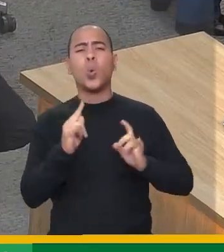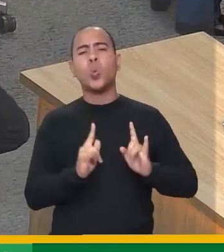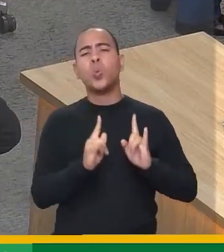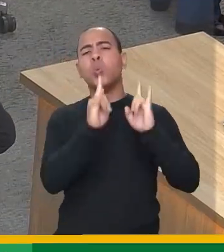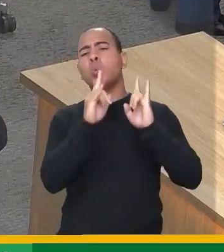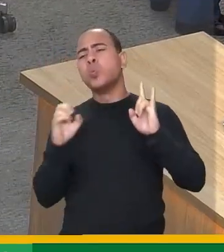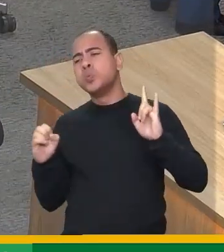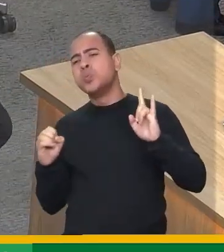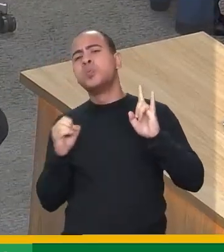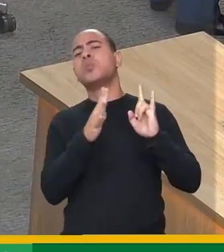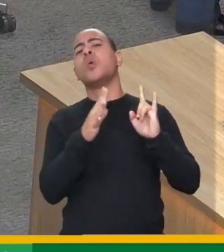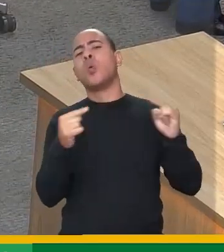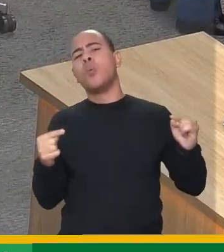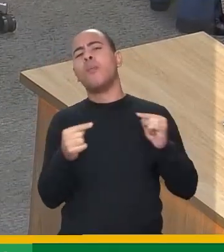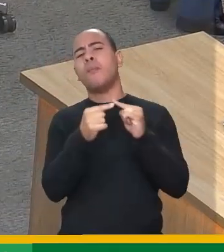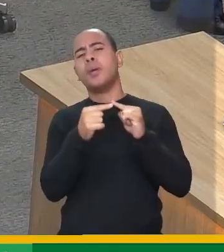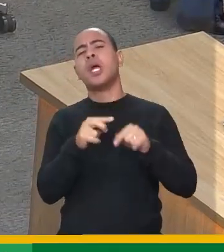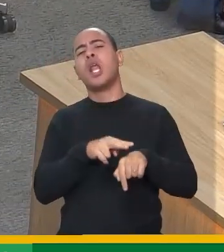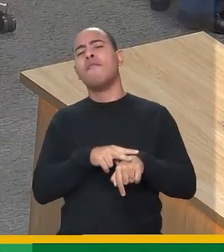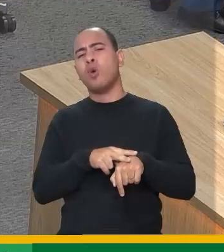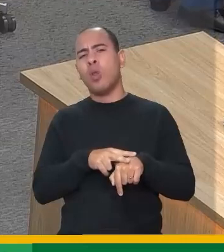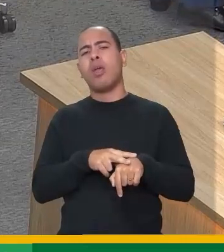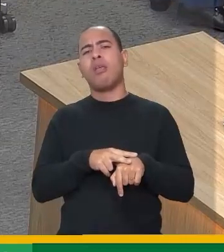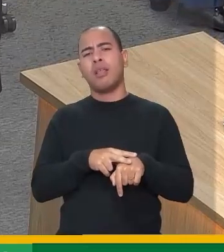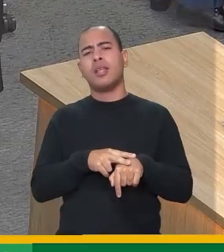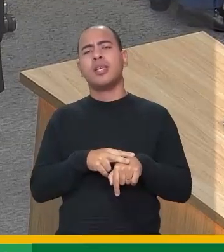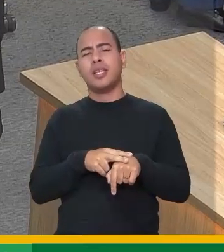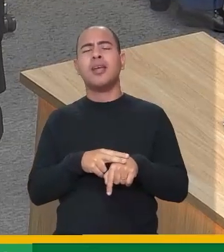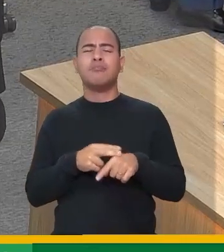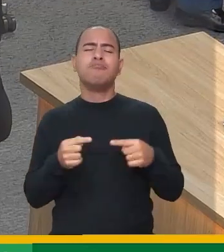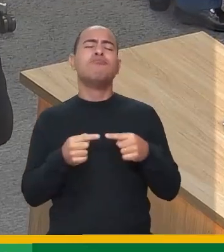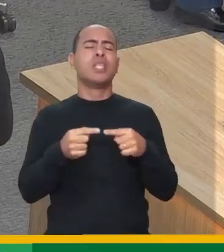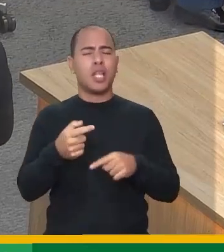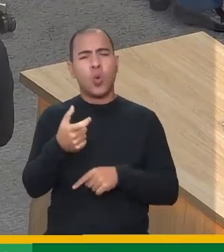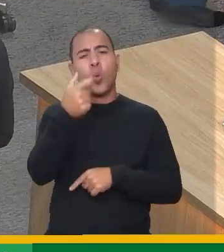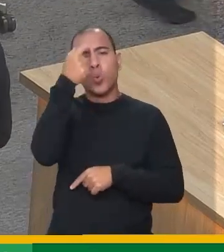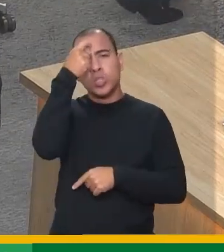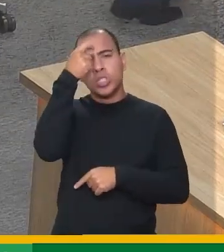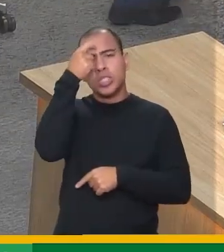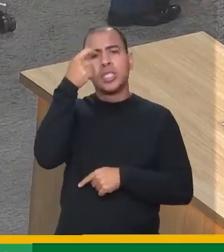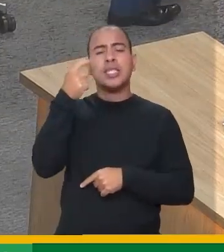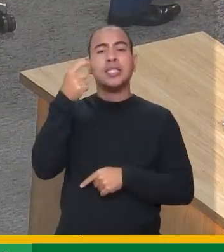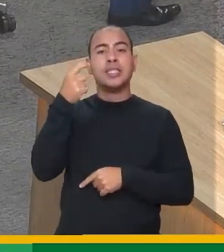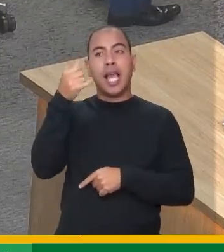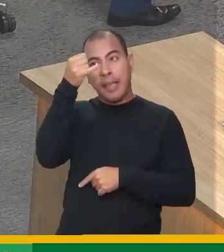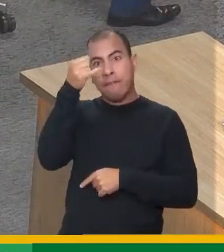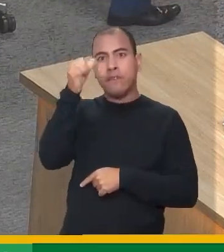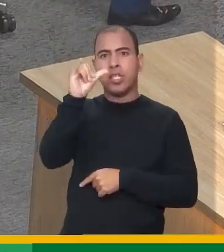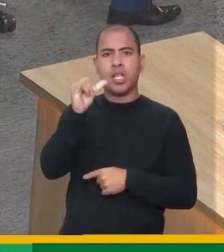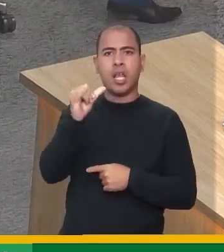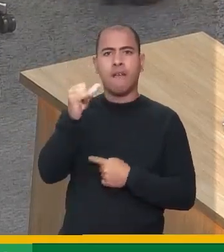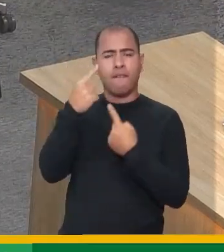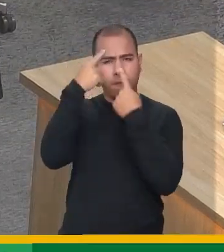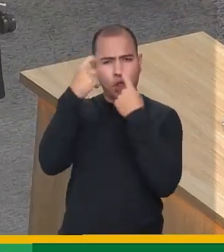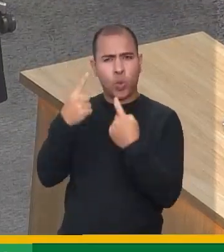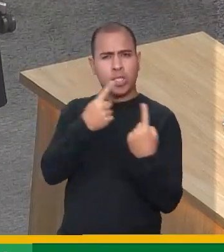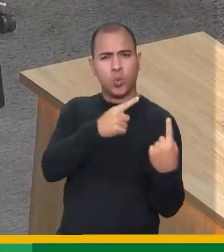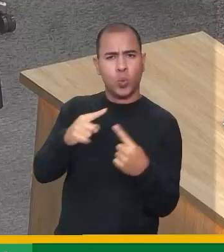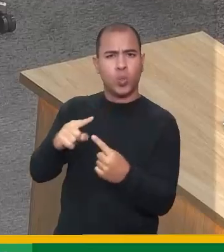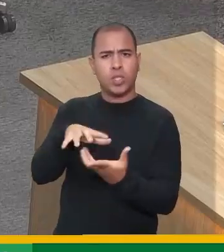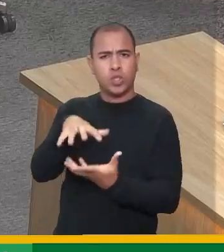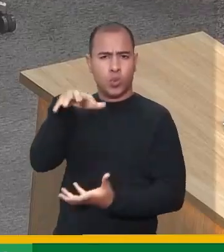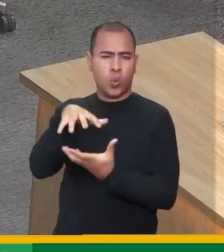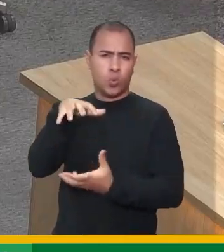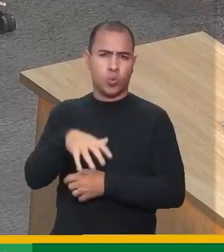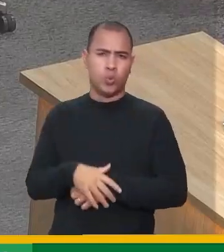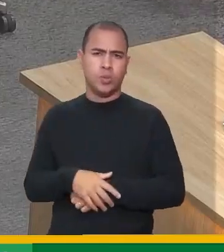a o mês julho e Violeta que é de conscientização a violência contra a pessoa idosa e peço ajuda de todos os pares já vou providenciar